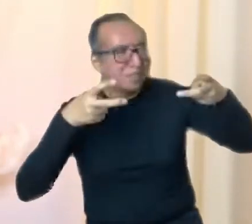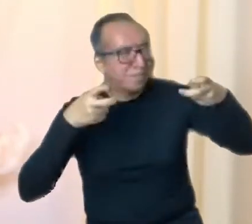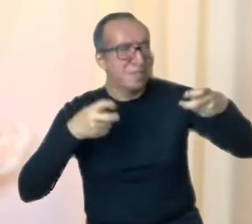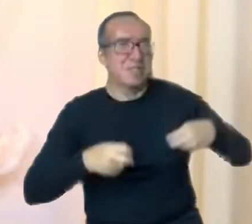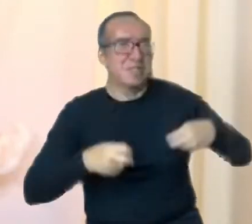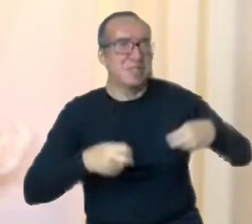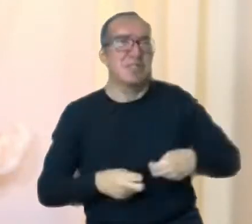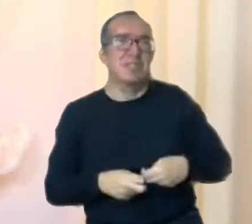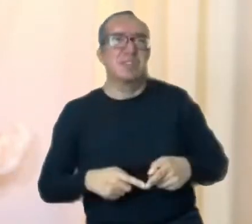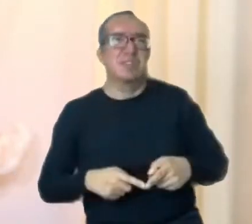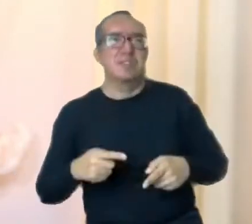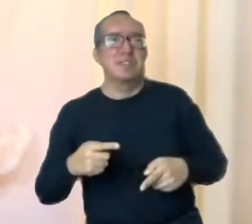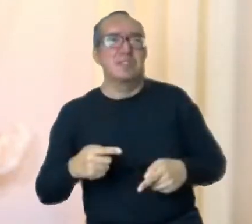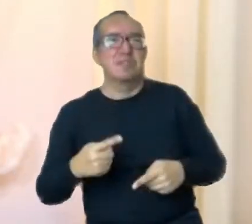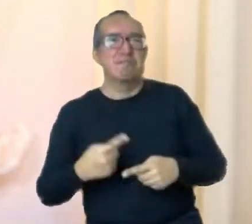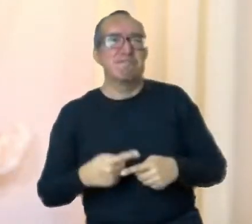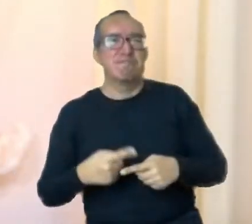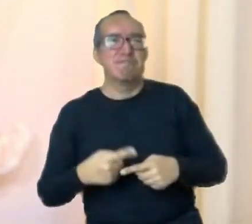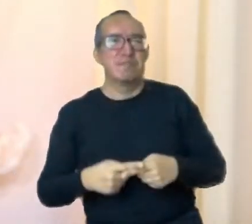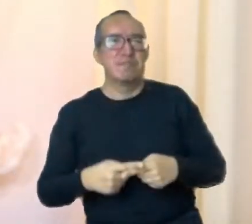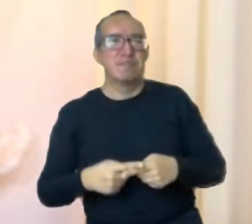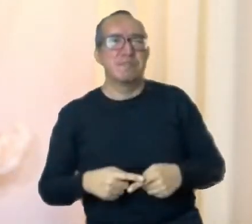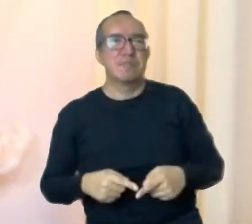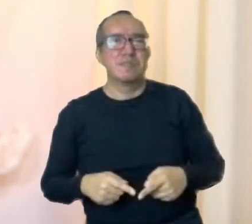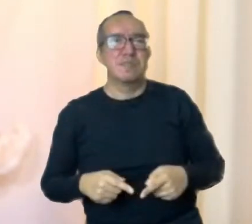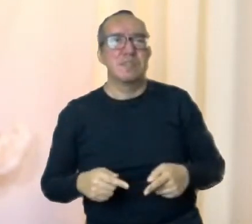para apresentar.